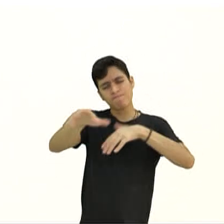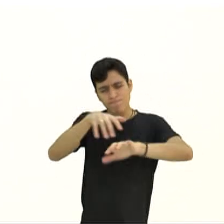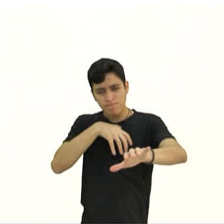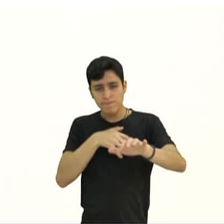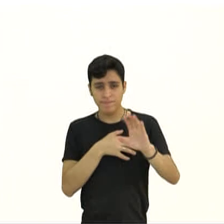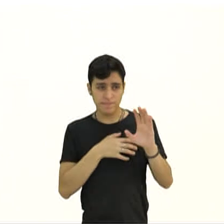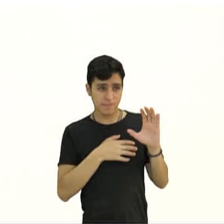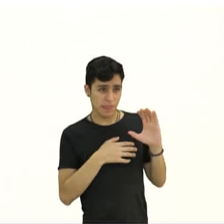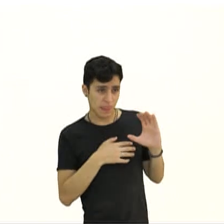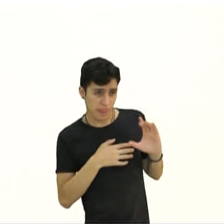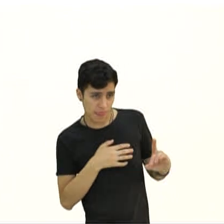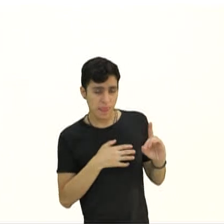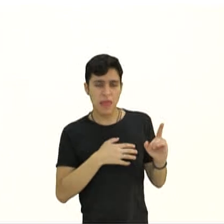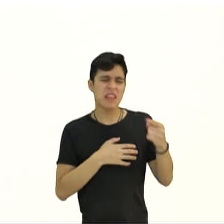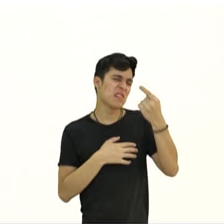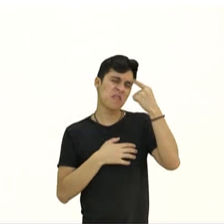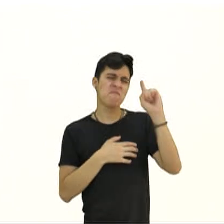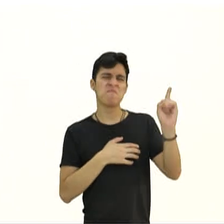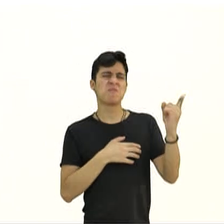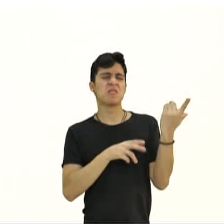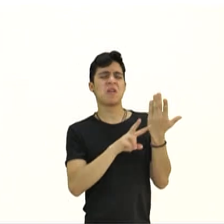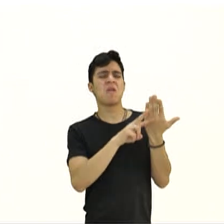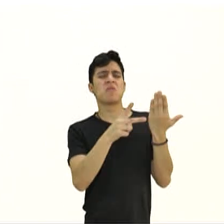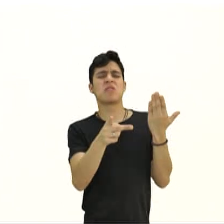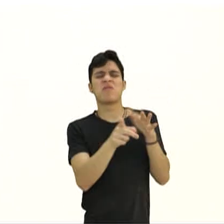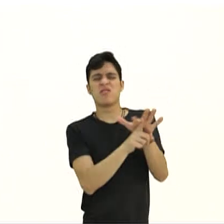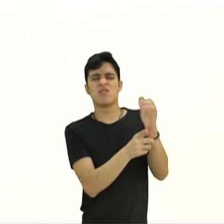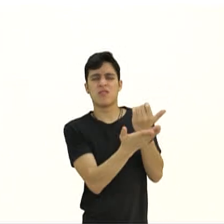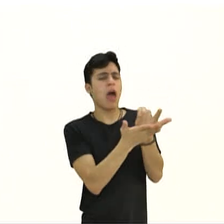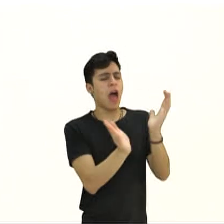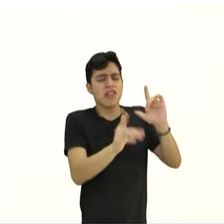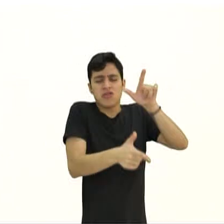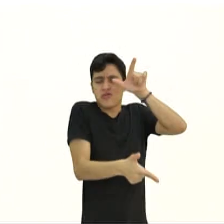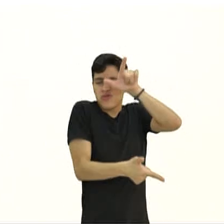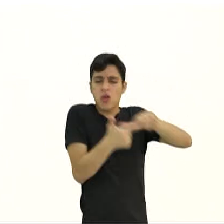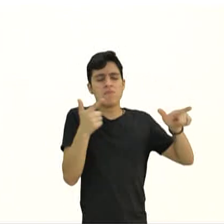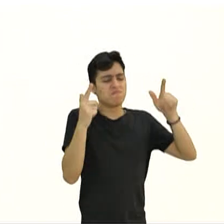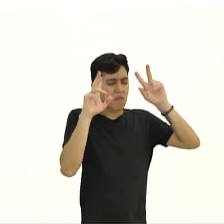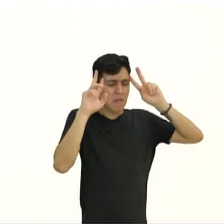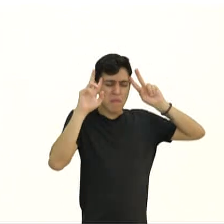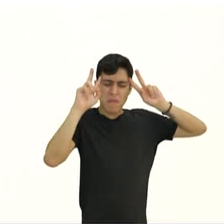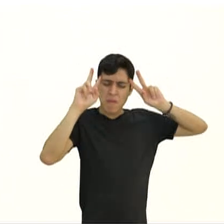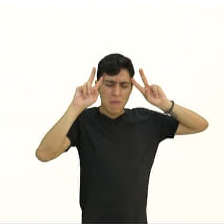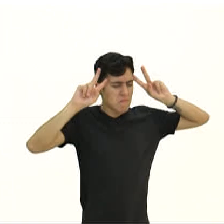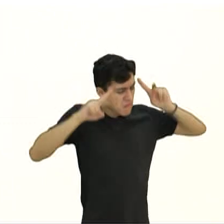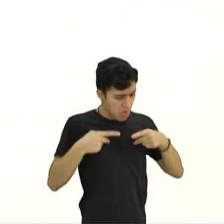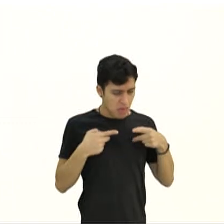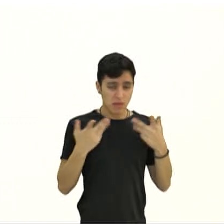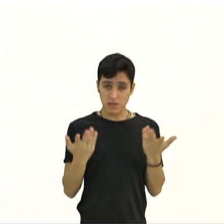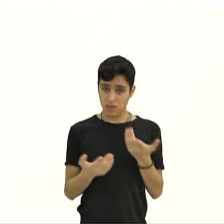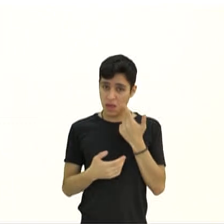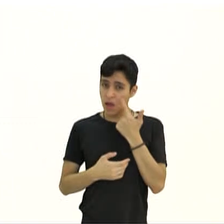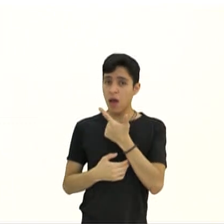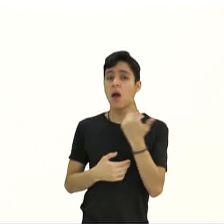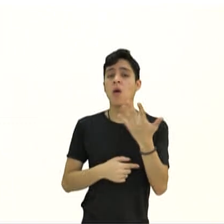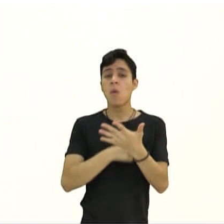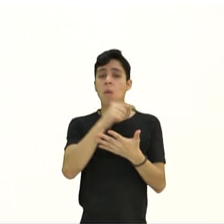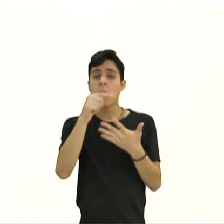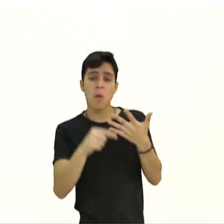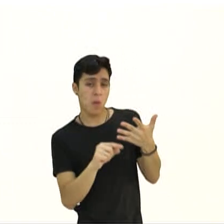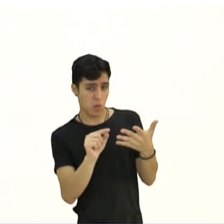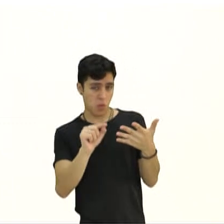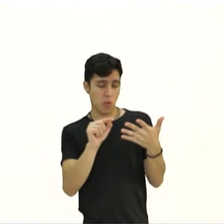Não pensar nas consequências do consumo. Veja só, a pergunta quer saber quais. Então nós temos mais de uma. Quais ações